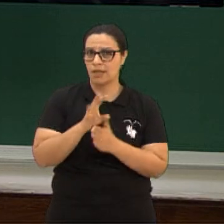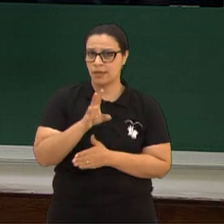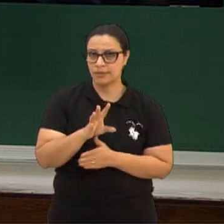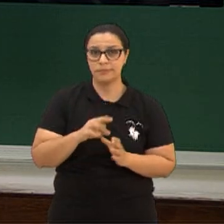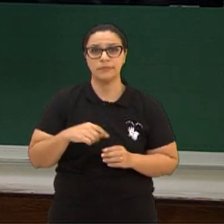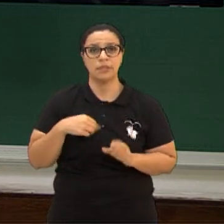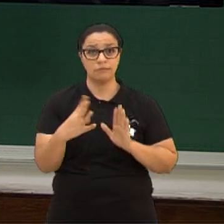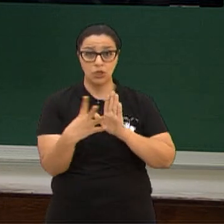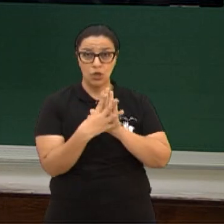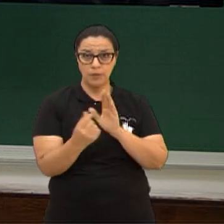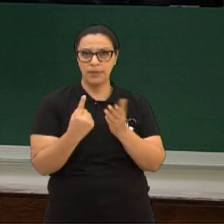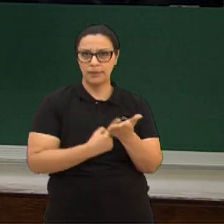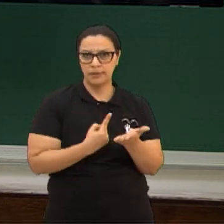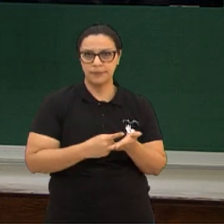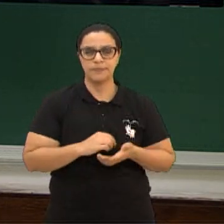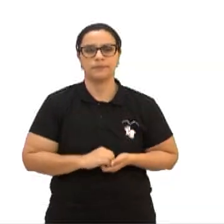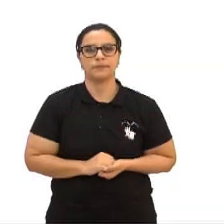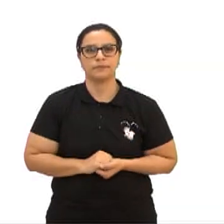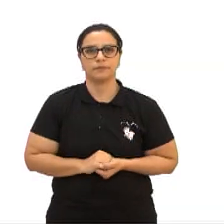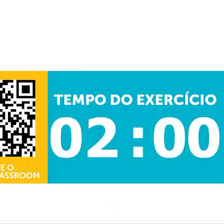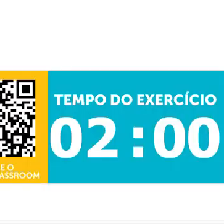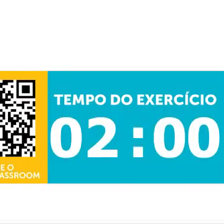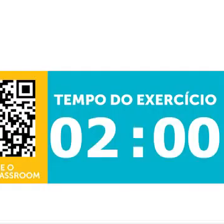sucessivamente. Anota aí no seu caderno.